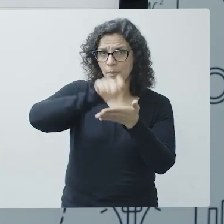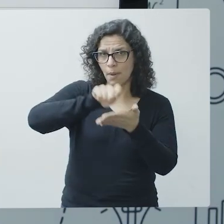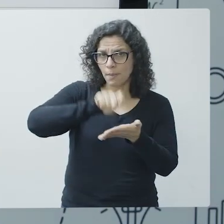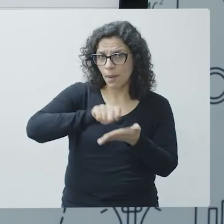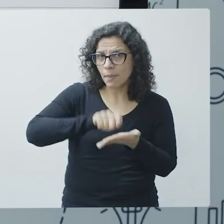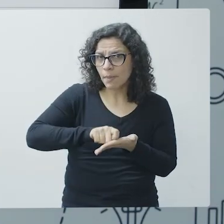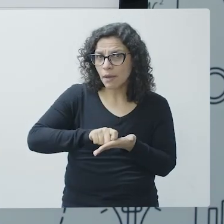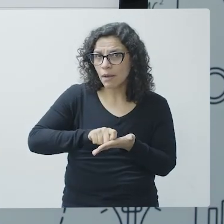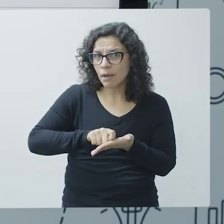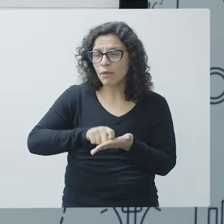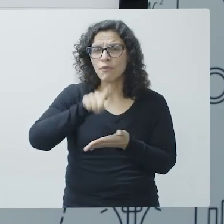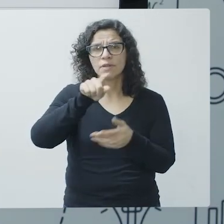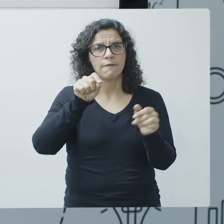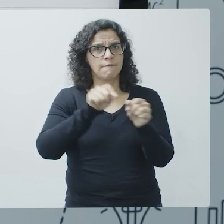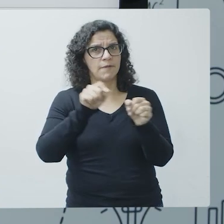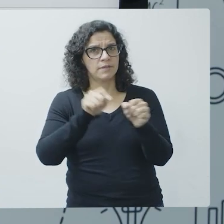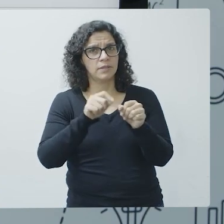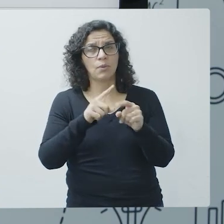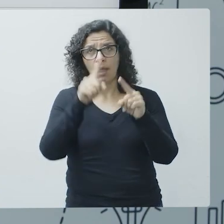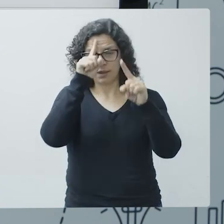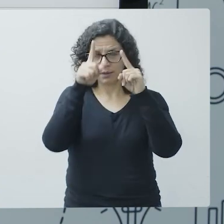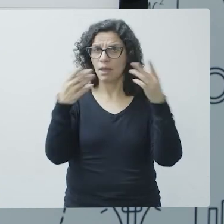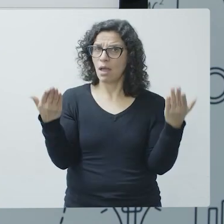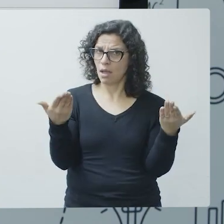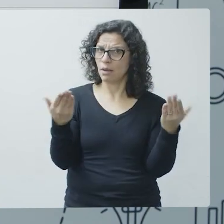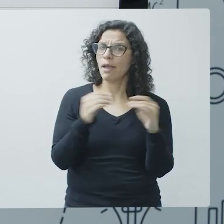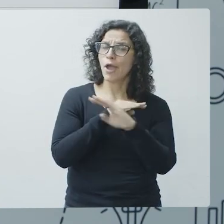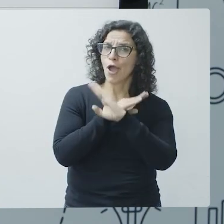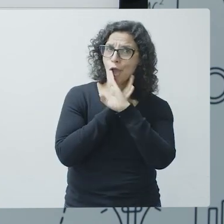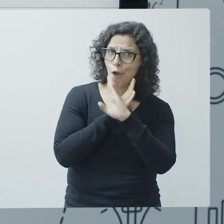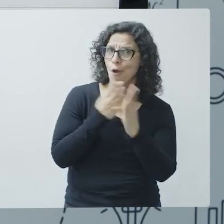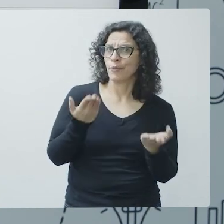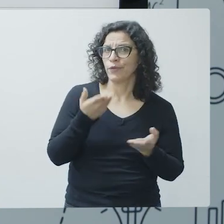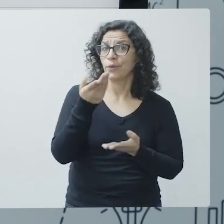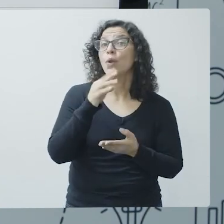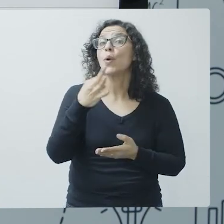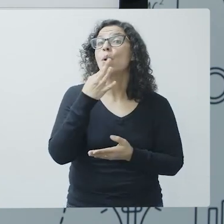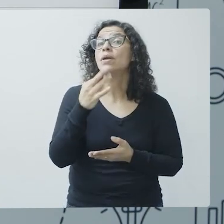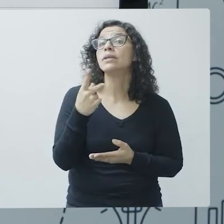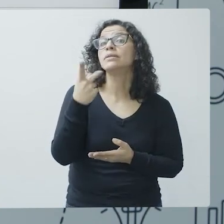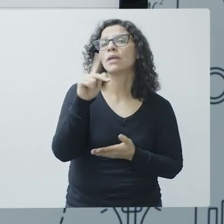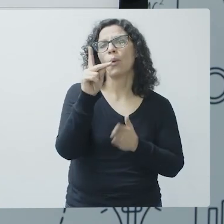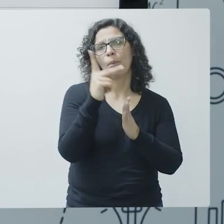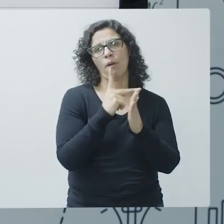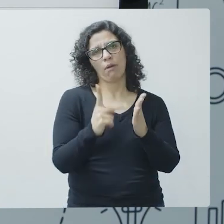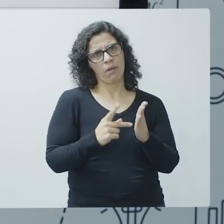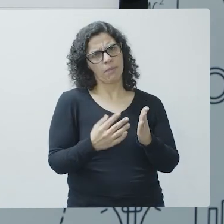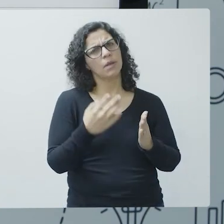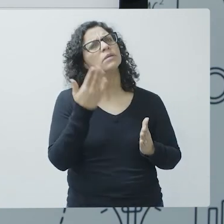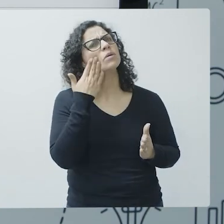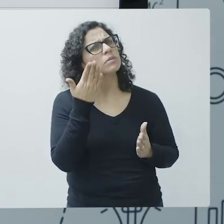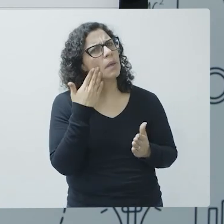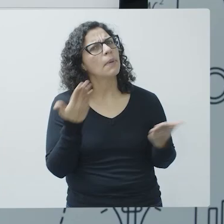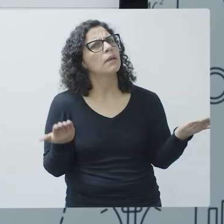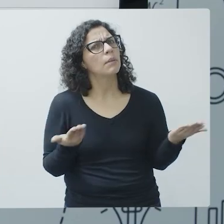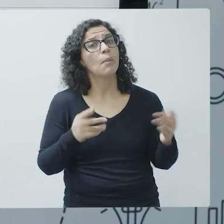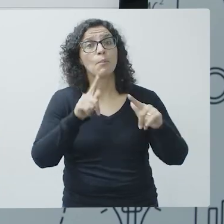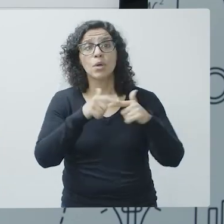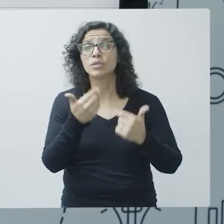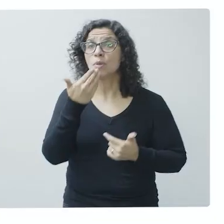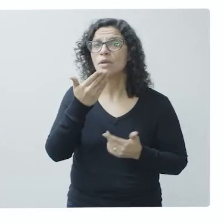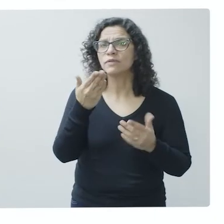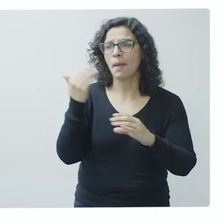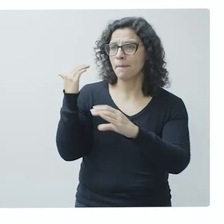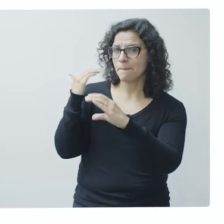escrever, para fazer as suas ideias, é óbvio que eu quero conhecer as suas criações. Por isso que eu